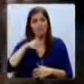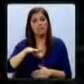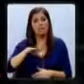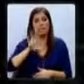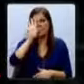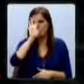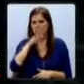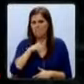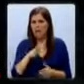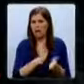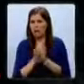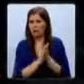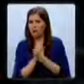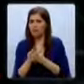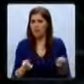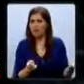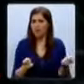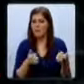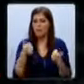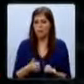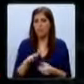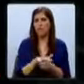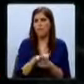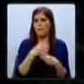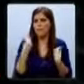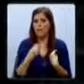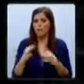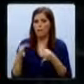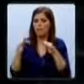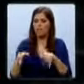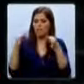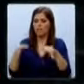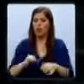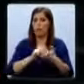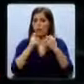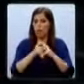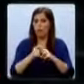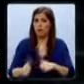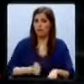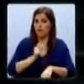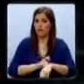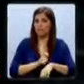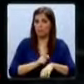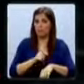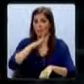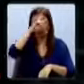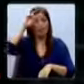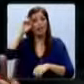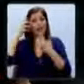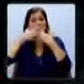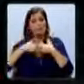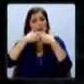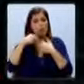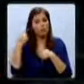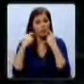do que ninguém. Numa estratégia particularmente hábil que visa adiar o problema e ganhar tempo, Atenas conta sobretudo com as dúvidas e as incertezas